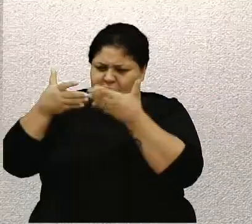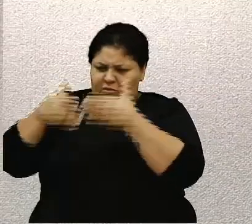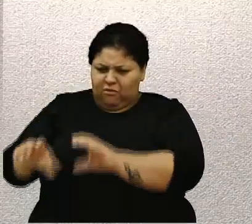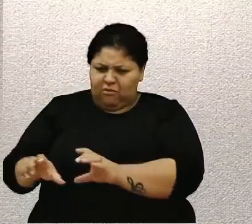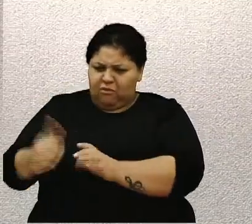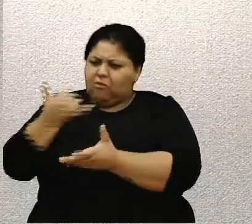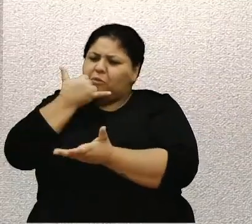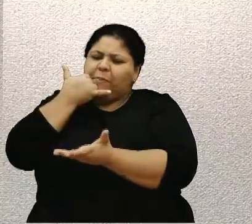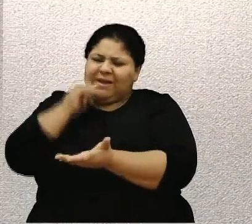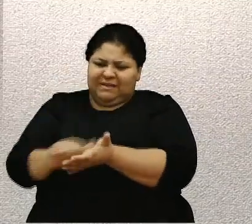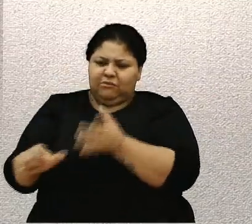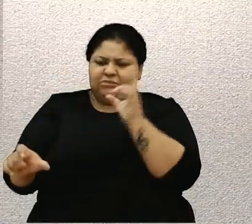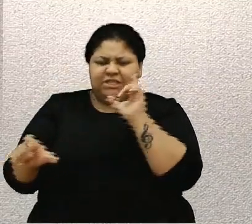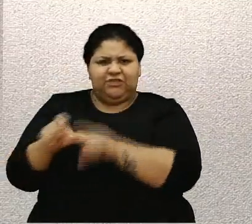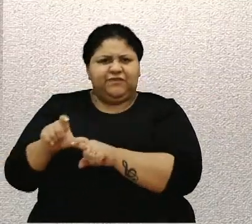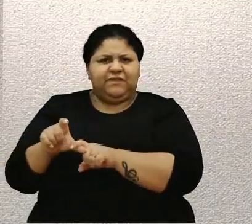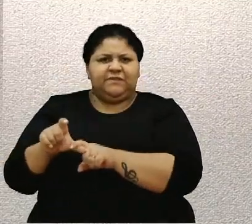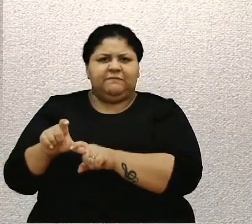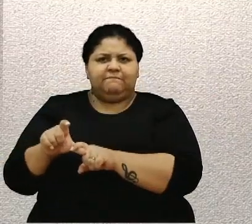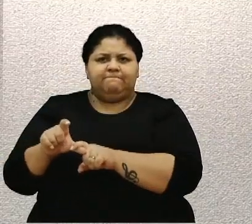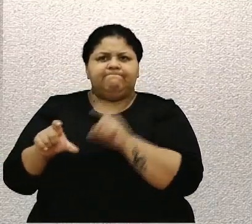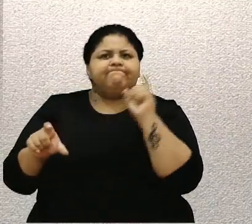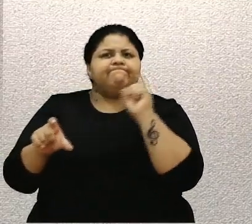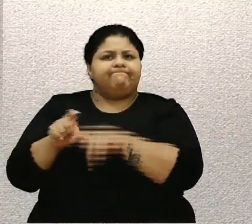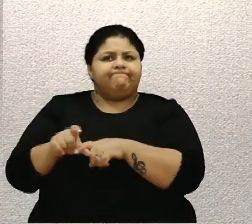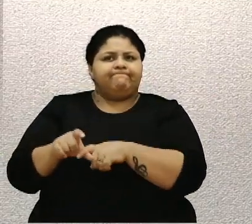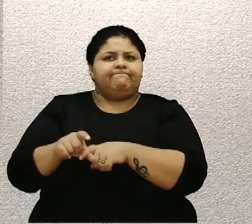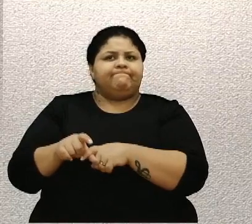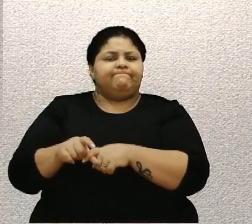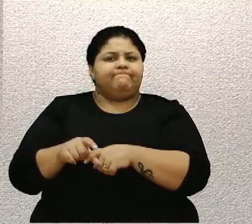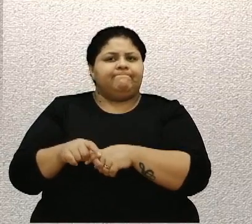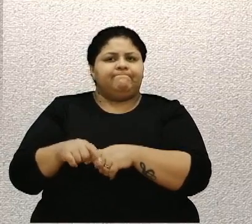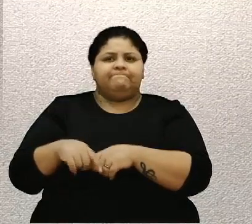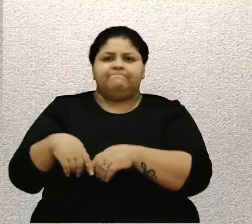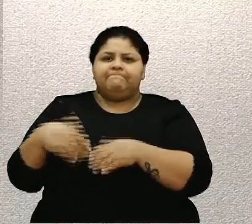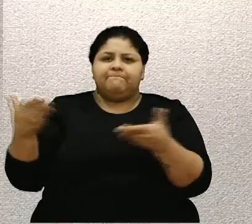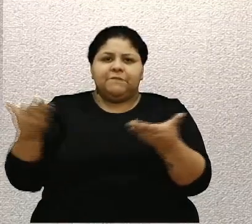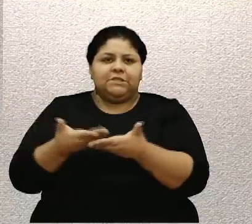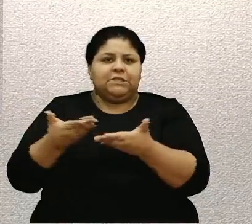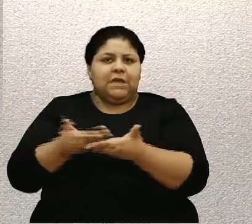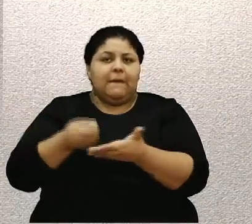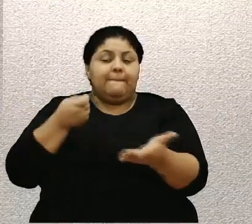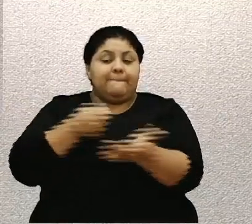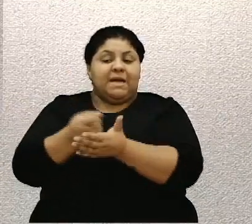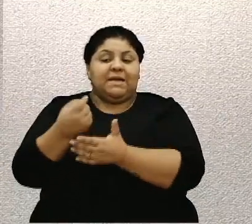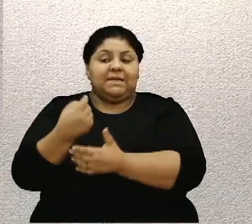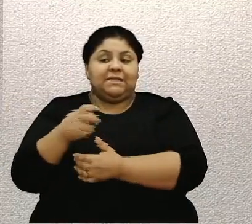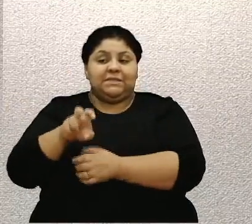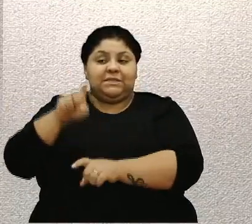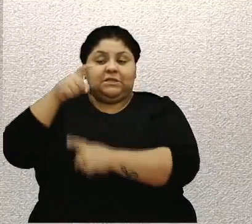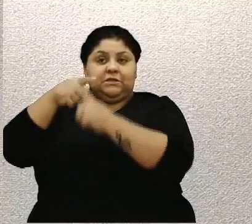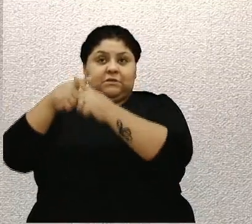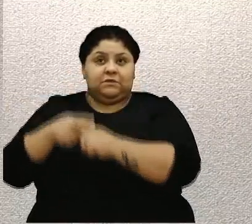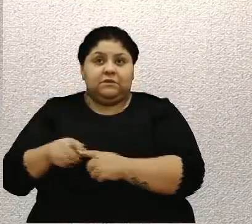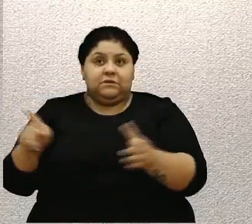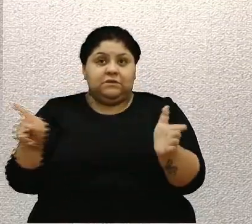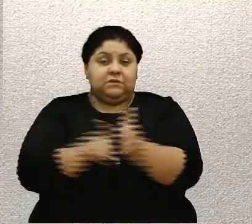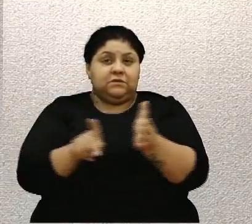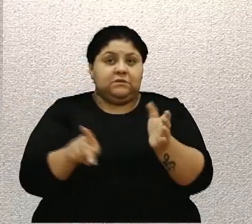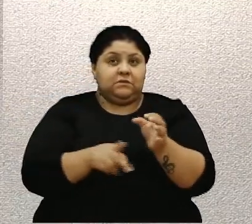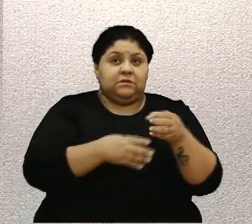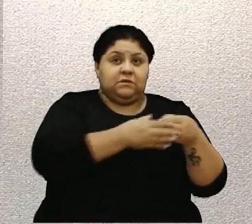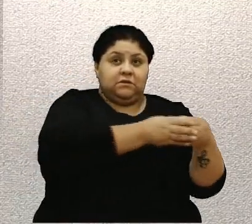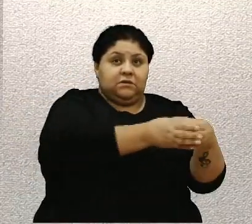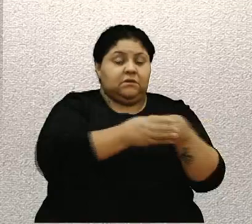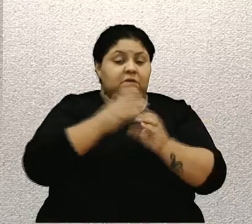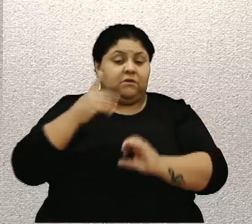da dívida. Uma dívida que já foi paga 5 vezes. A própria Ordem dos Advogados do Brasil impetrou